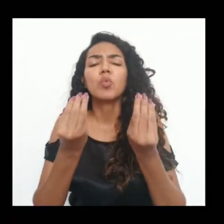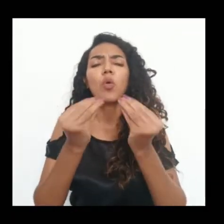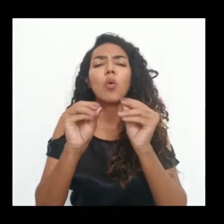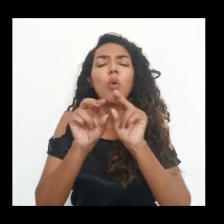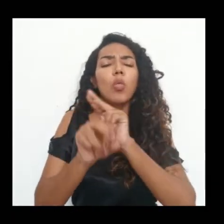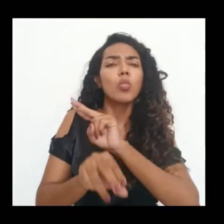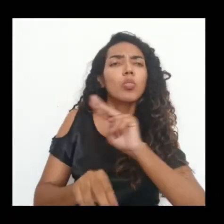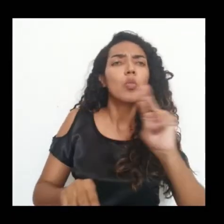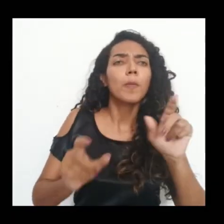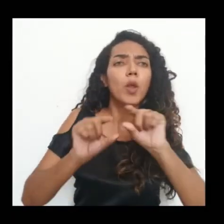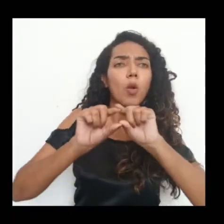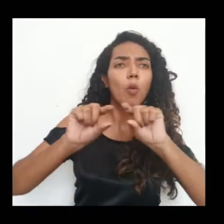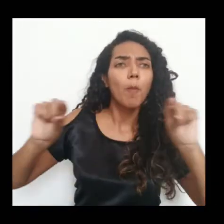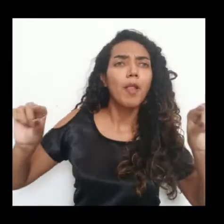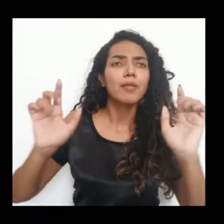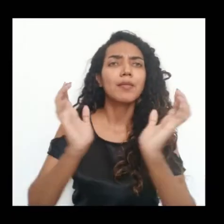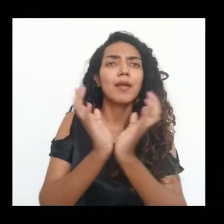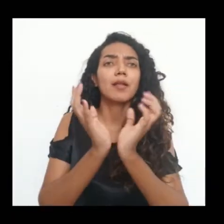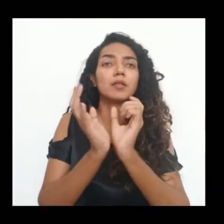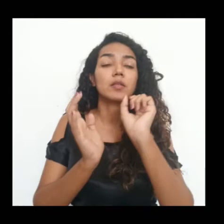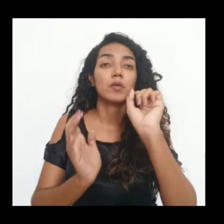significa o nome da classe